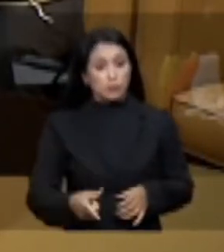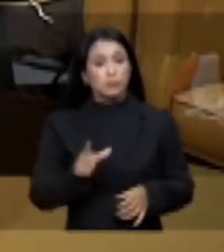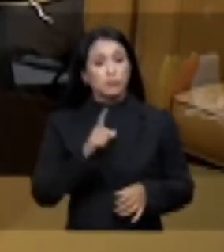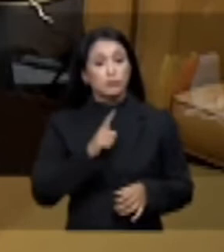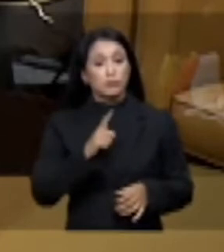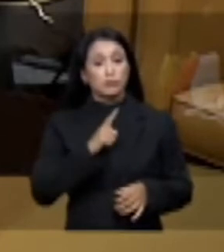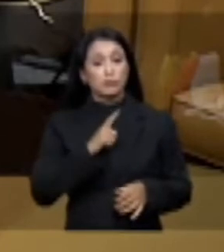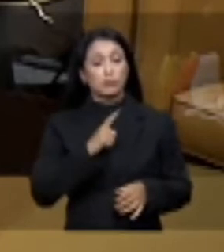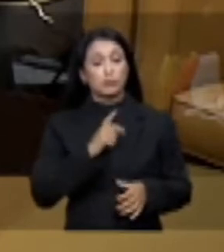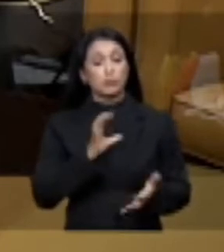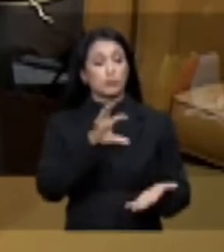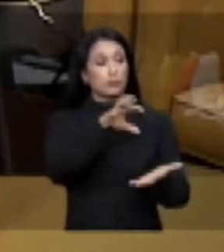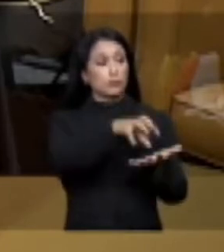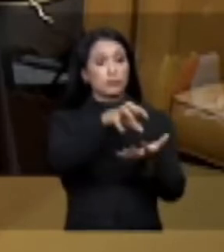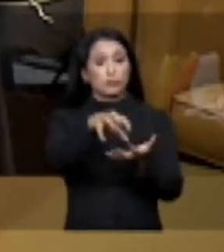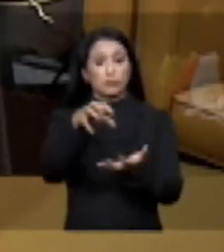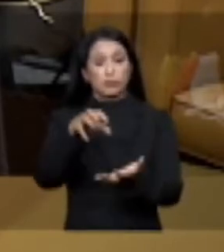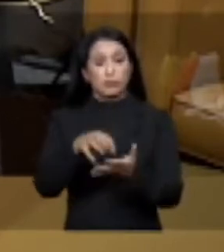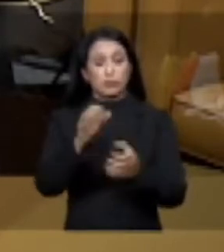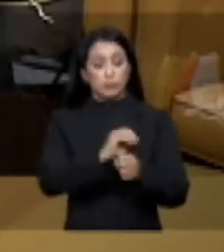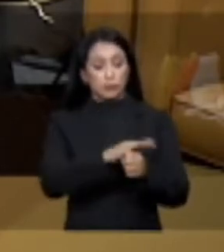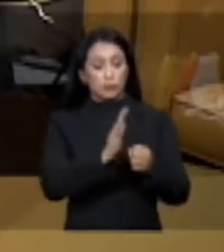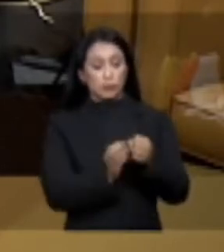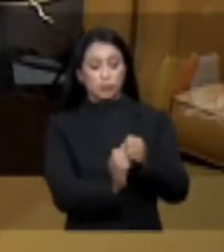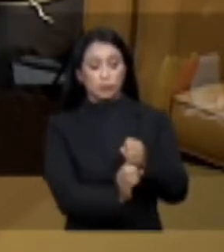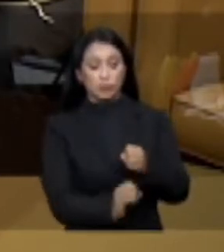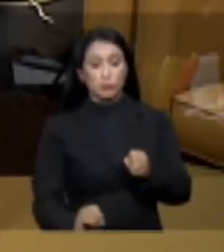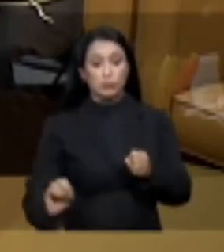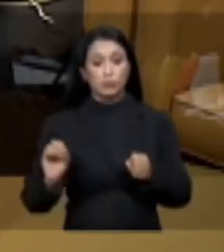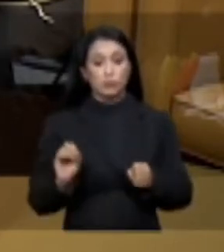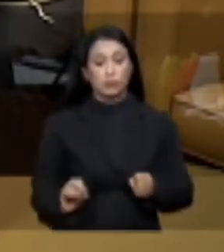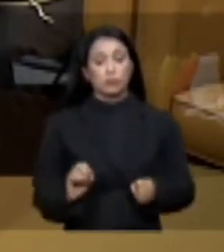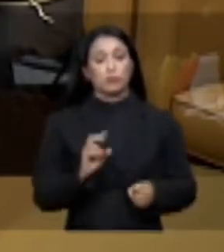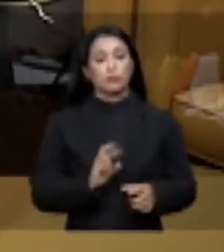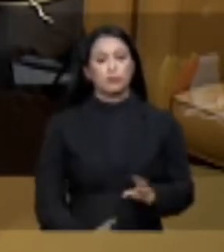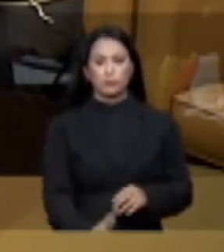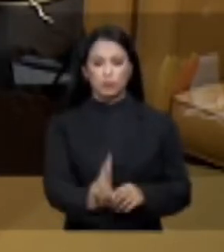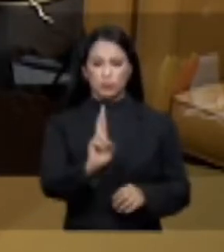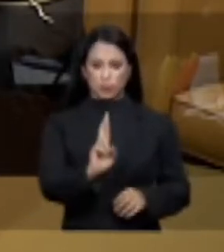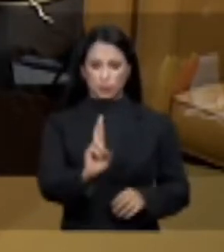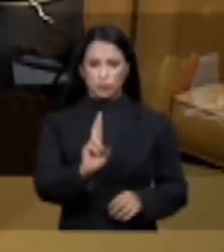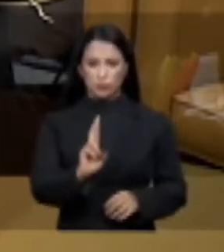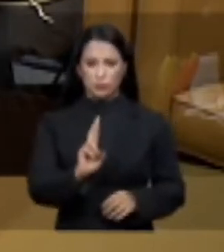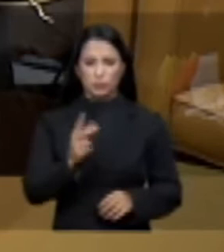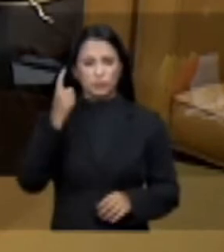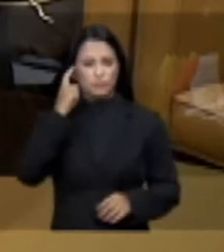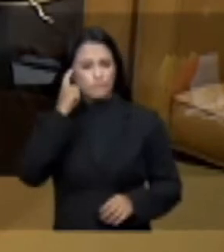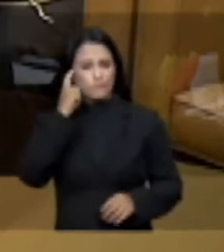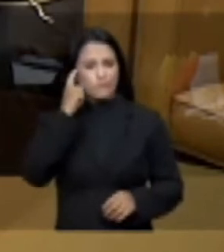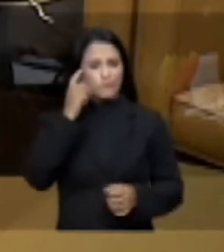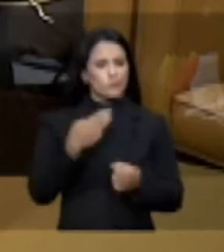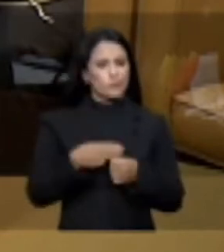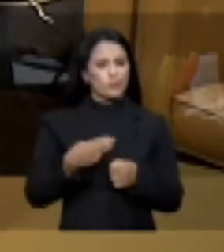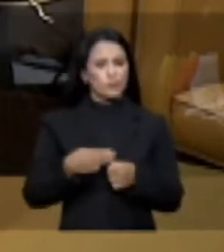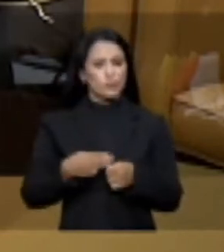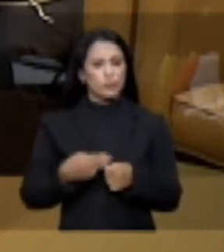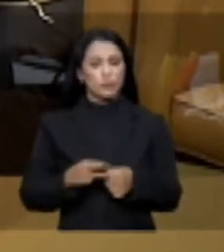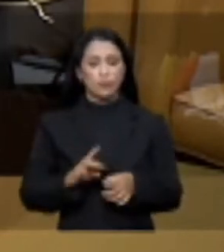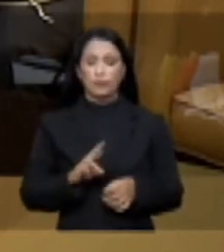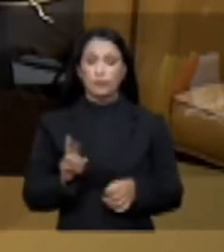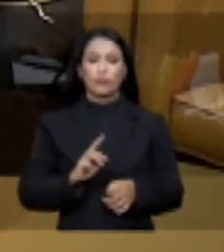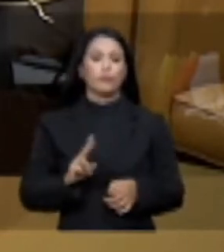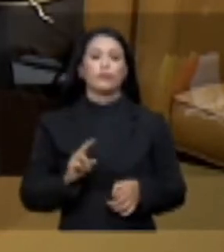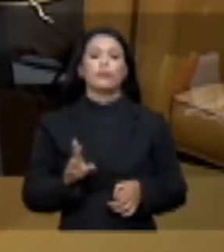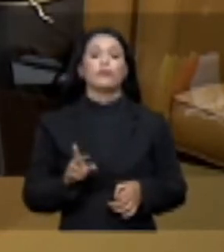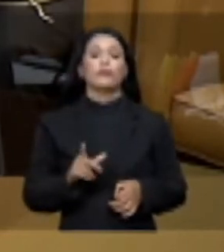aqui as unidades regionais de saneamento básico e blocos de referência. Essas foram pensadas para os municípios que não